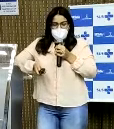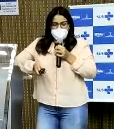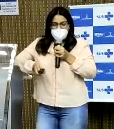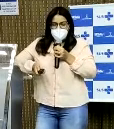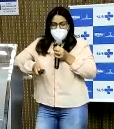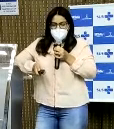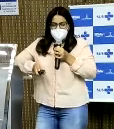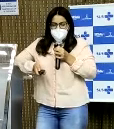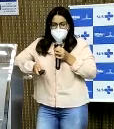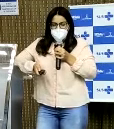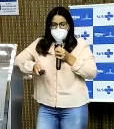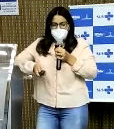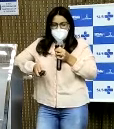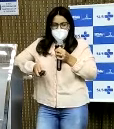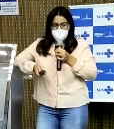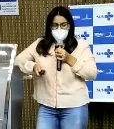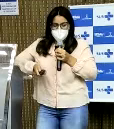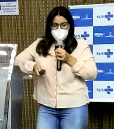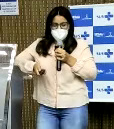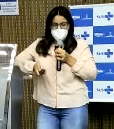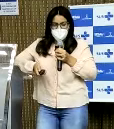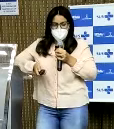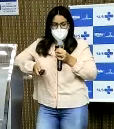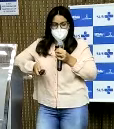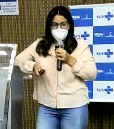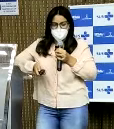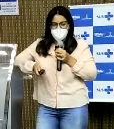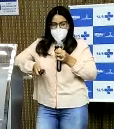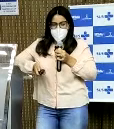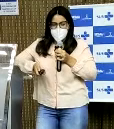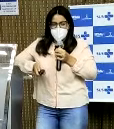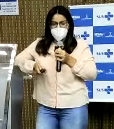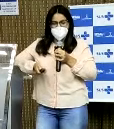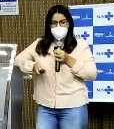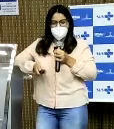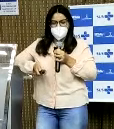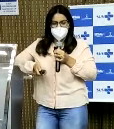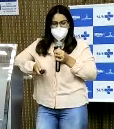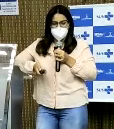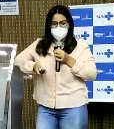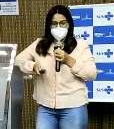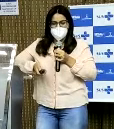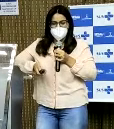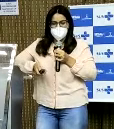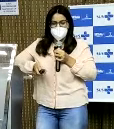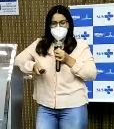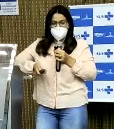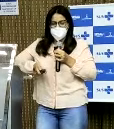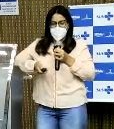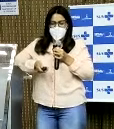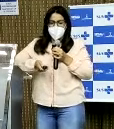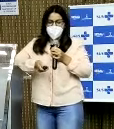Indicadores de produção, saúde da criança. Consulta de enfermagem, as crianças menores de 3 anos, 0 a 2